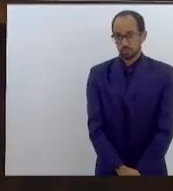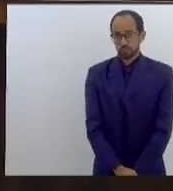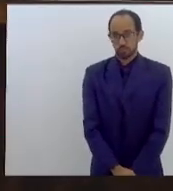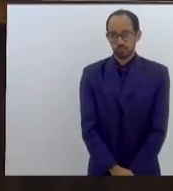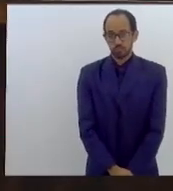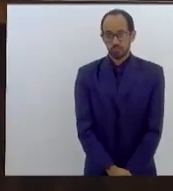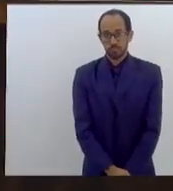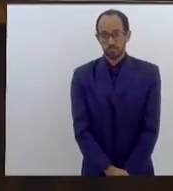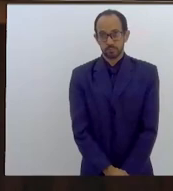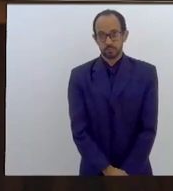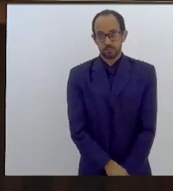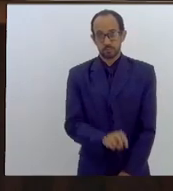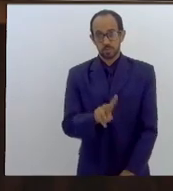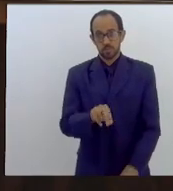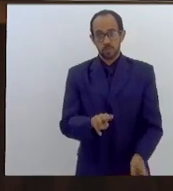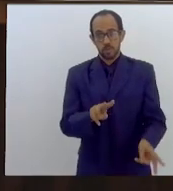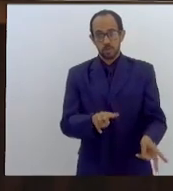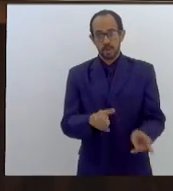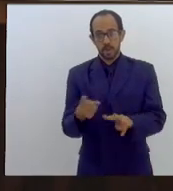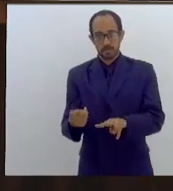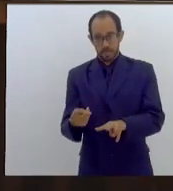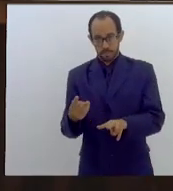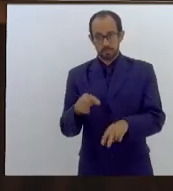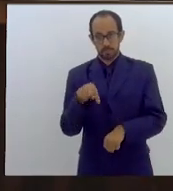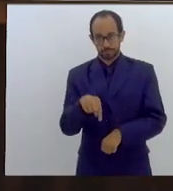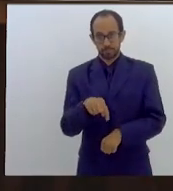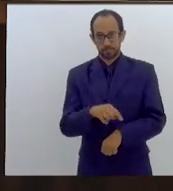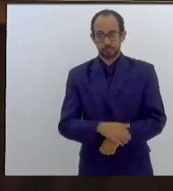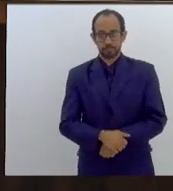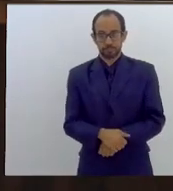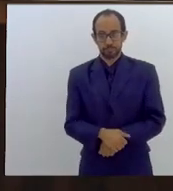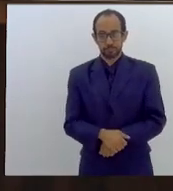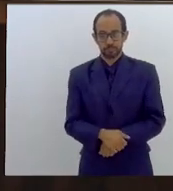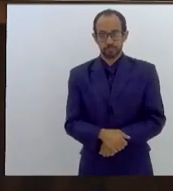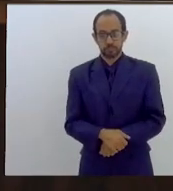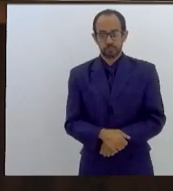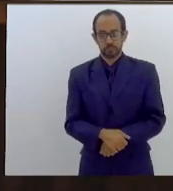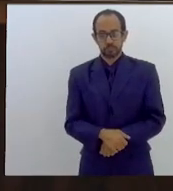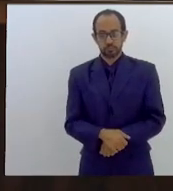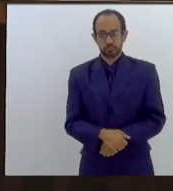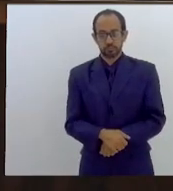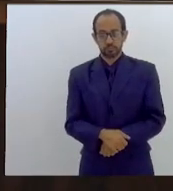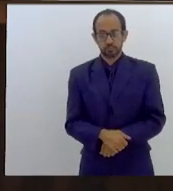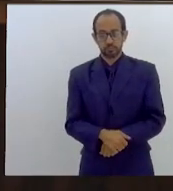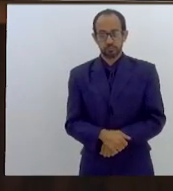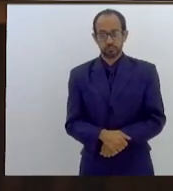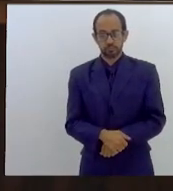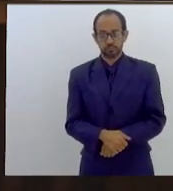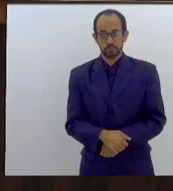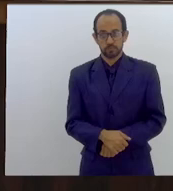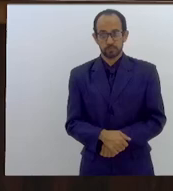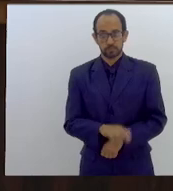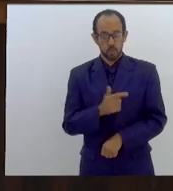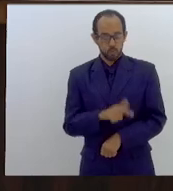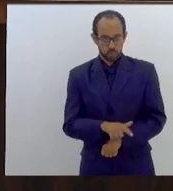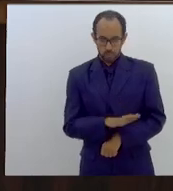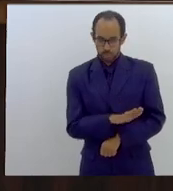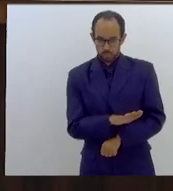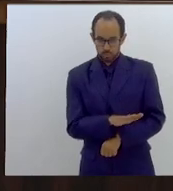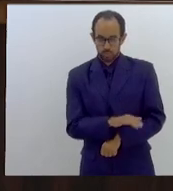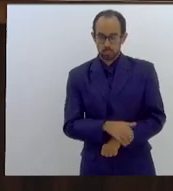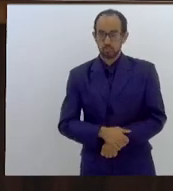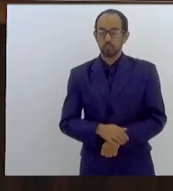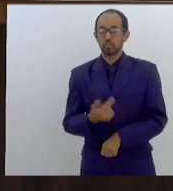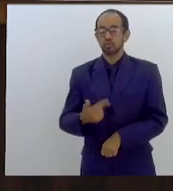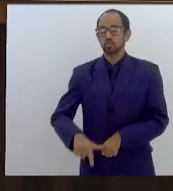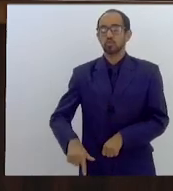Eu vou encaminhar aqui. Primeiro, mais uma vez. Não, deixa, na próxima. Primeiro, mais